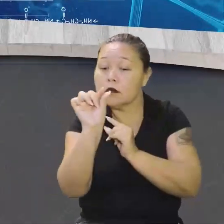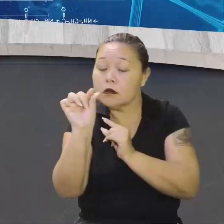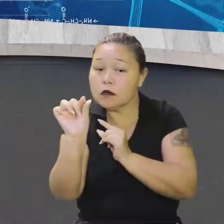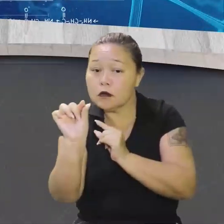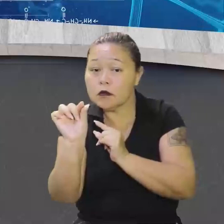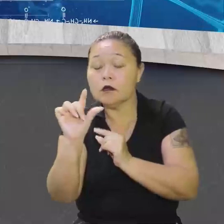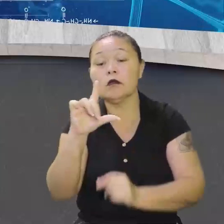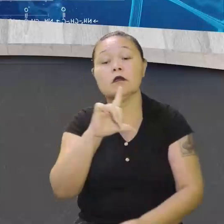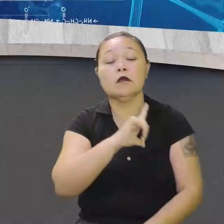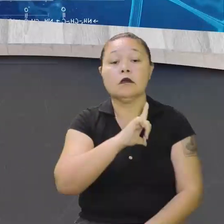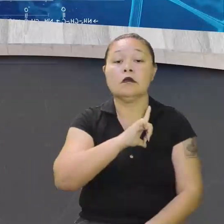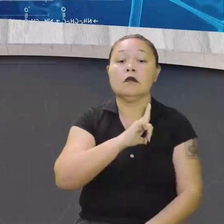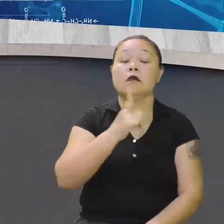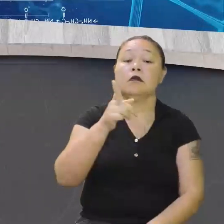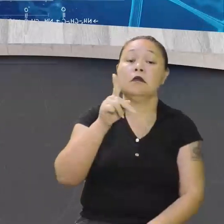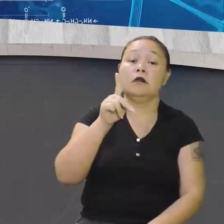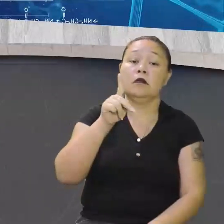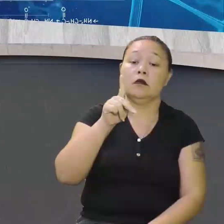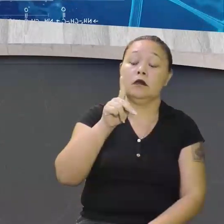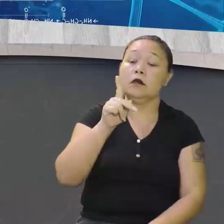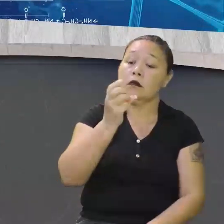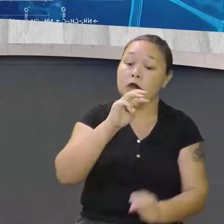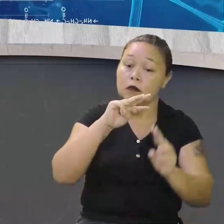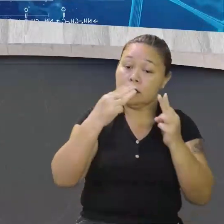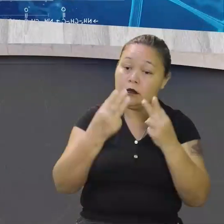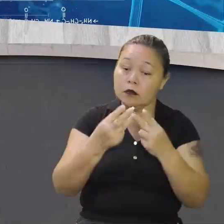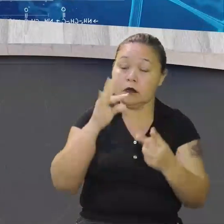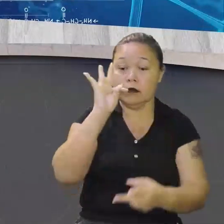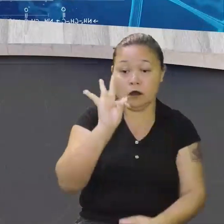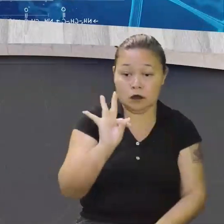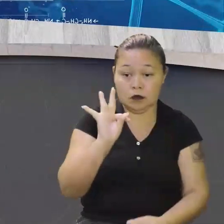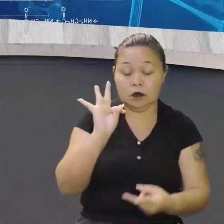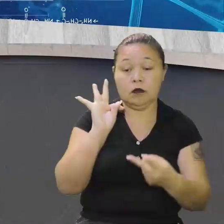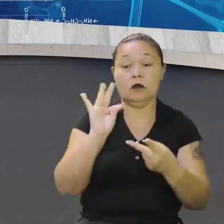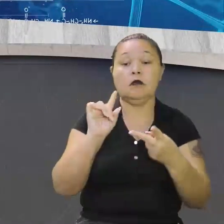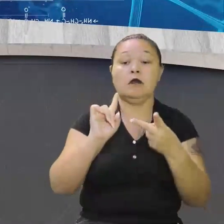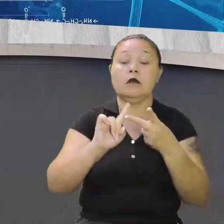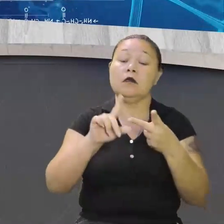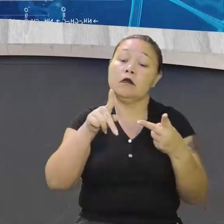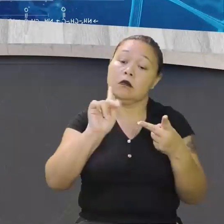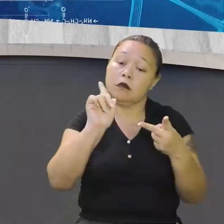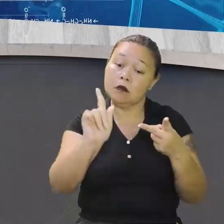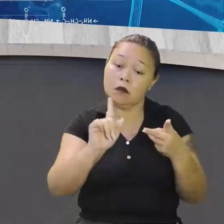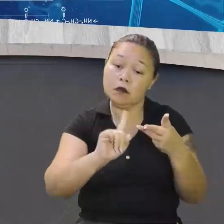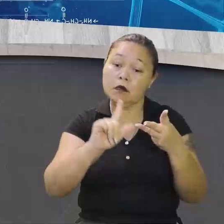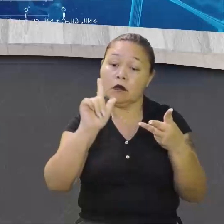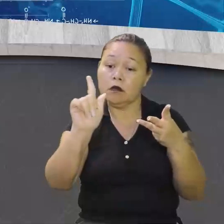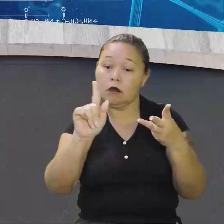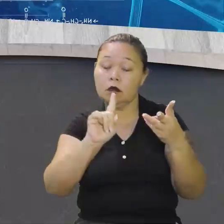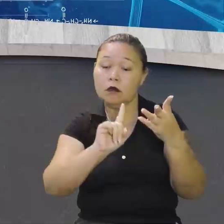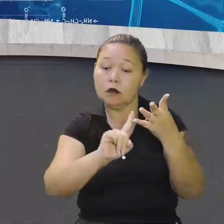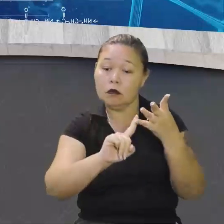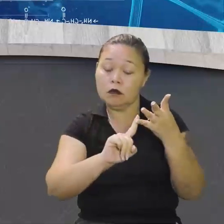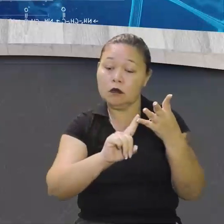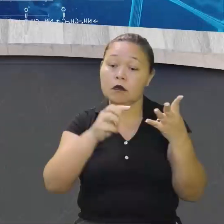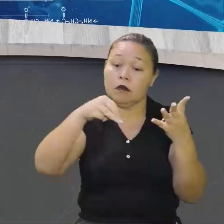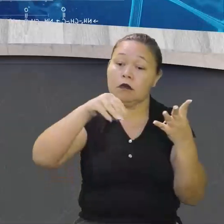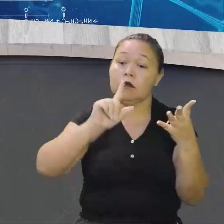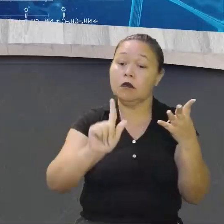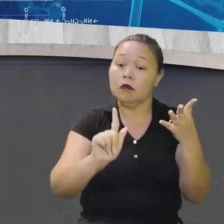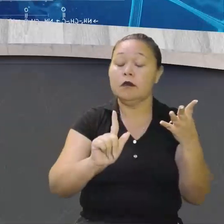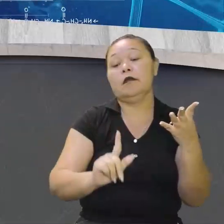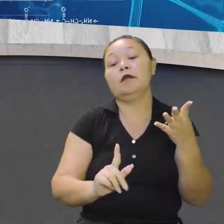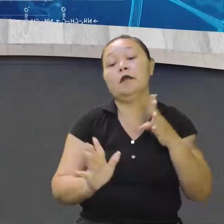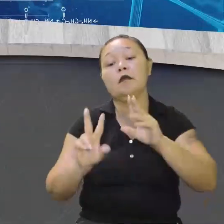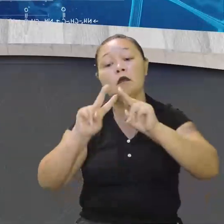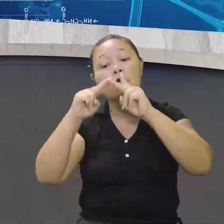nós trabalhamos com, em massa, tonelada, quilogramas, gramas, miligramas.